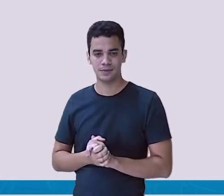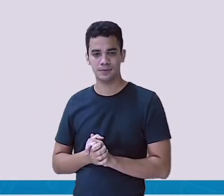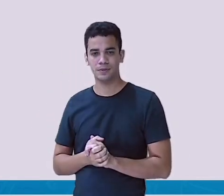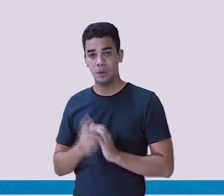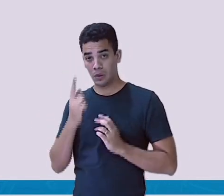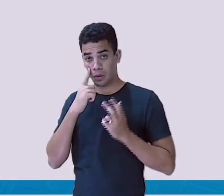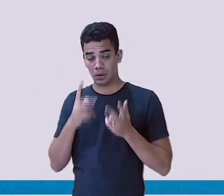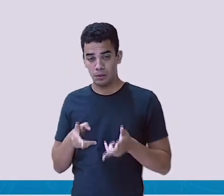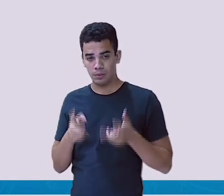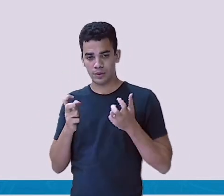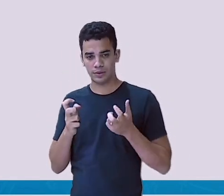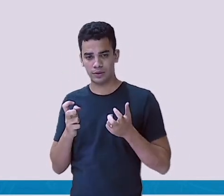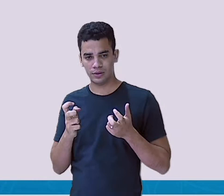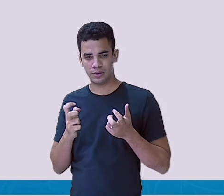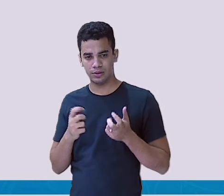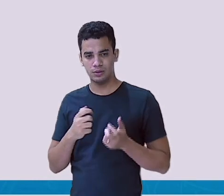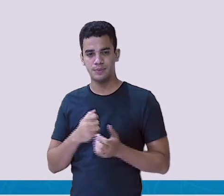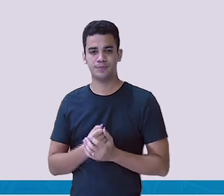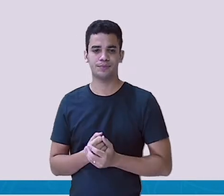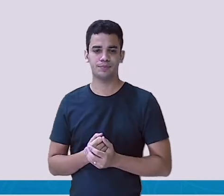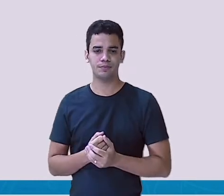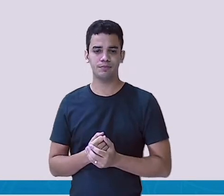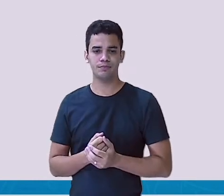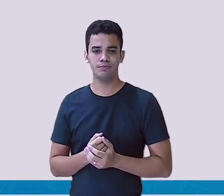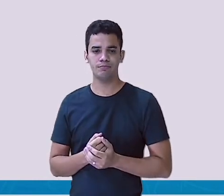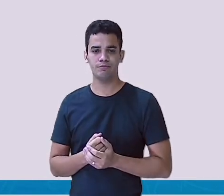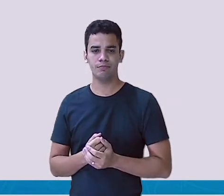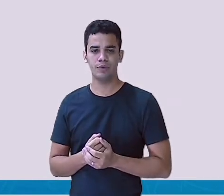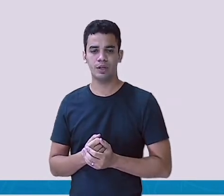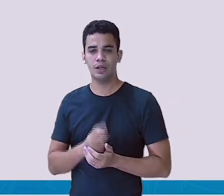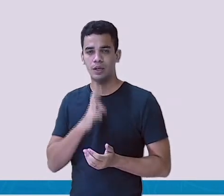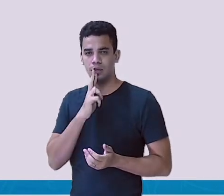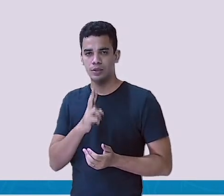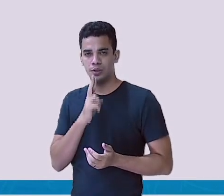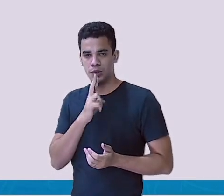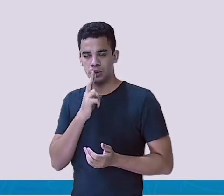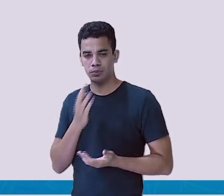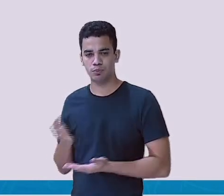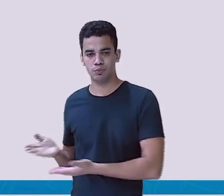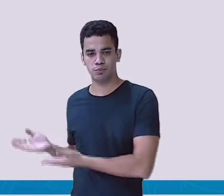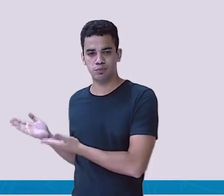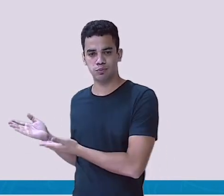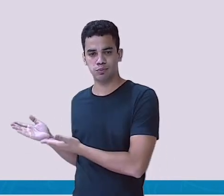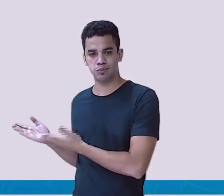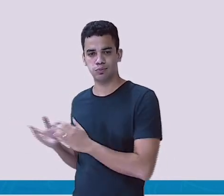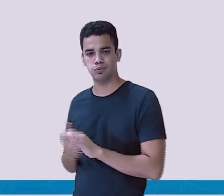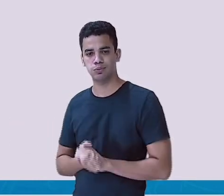mais 3 menos 9, eu vou ter menos 6. Mais 8